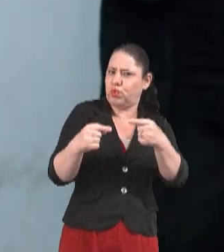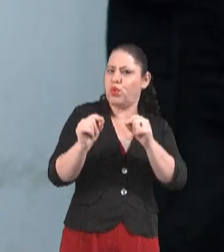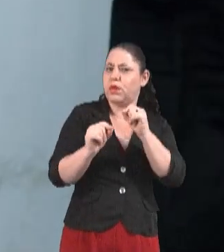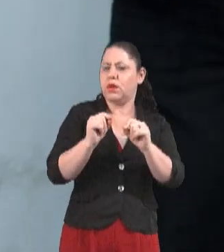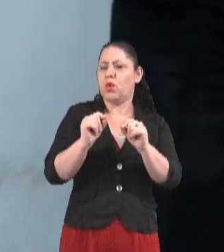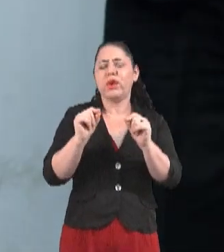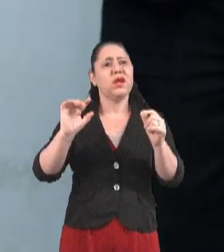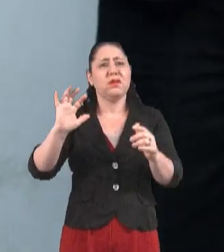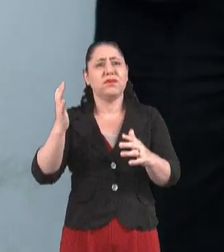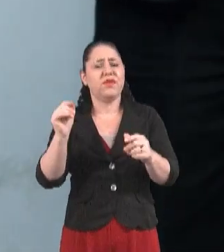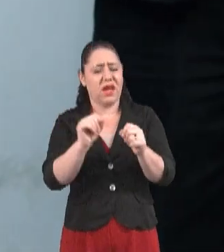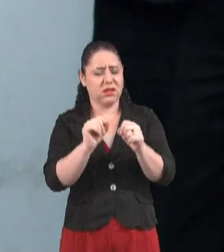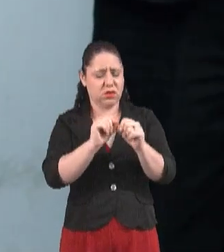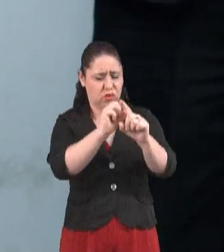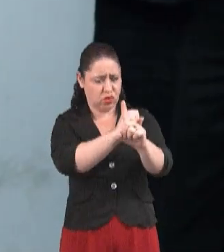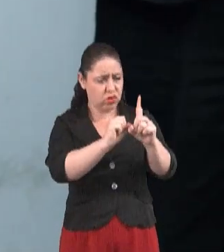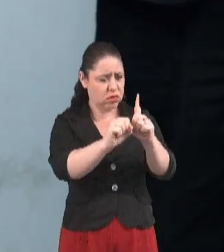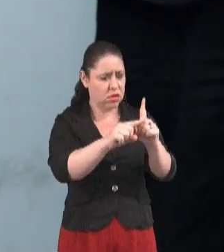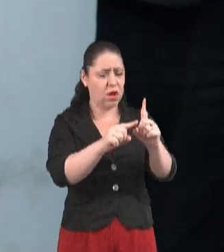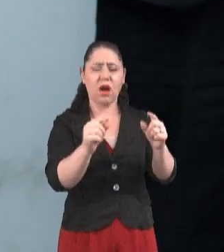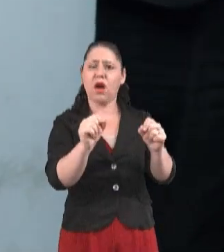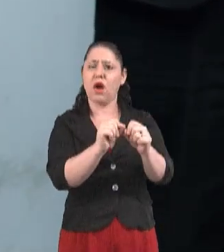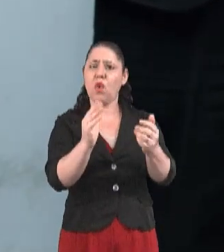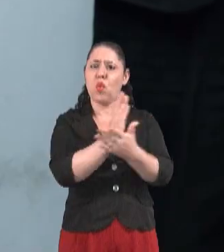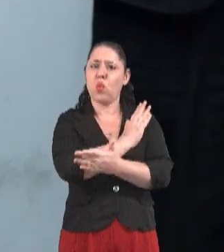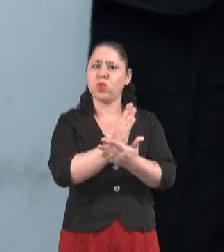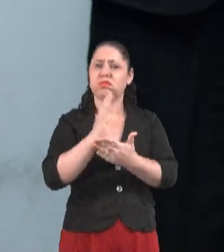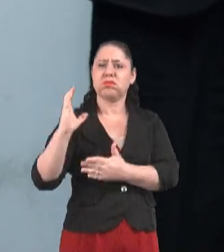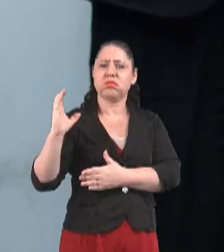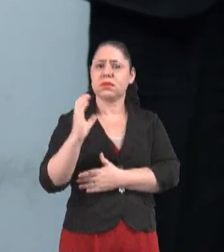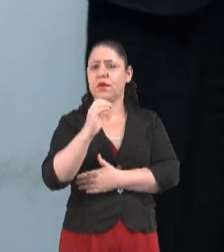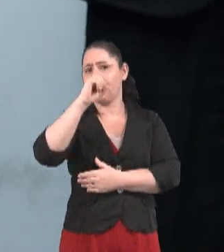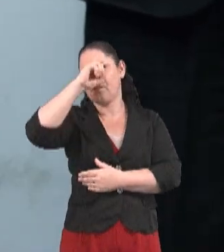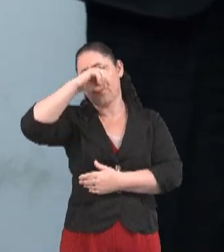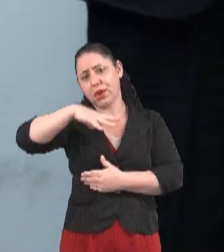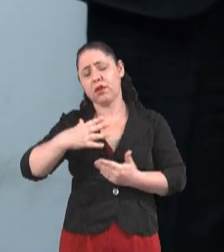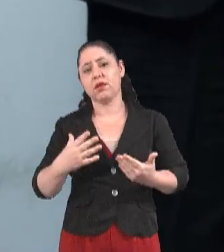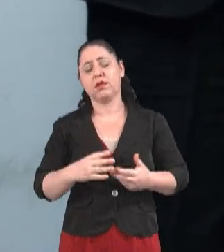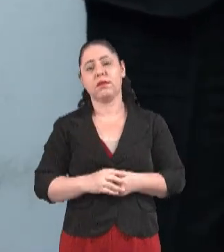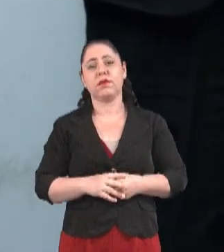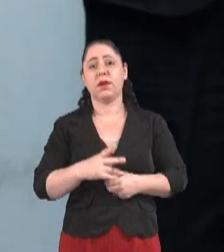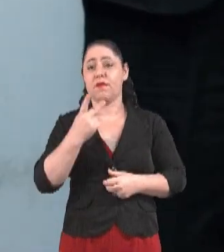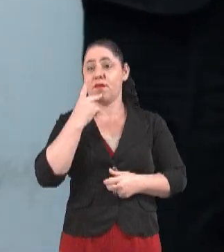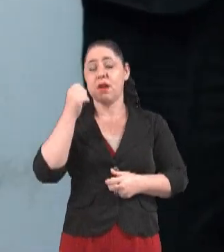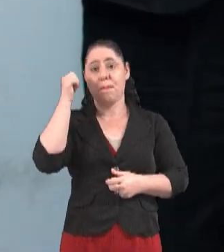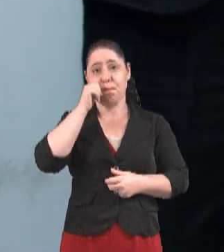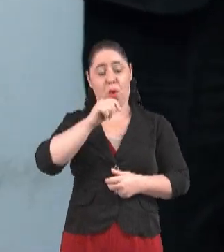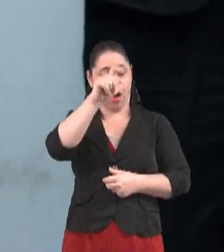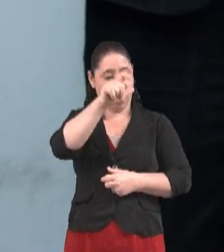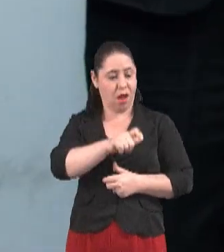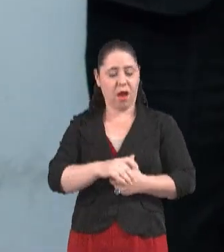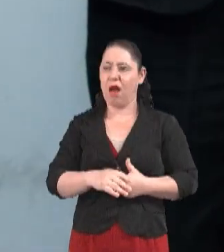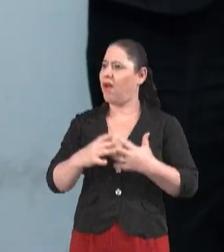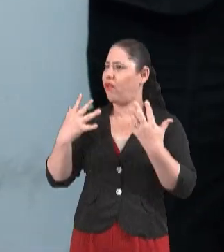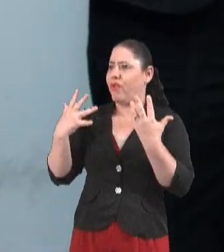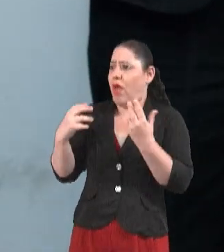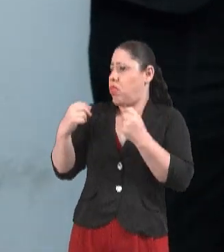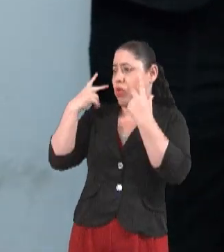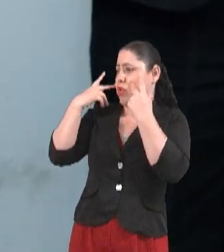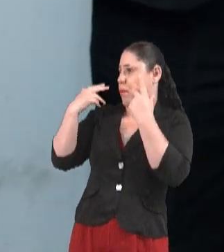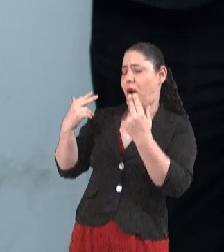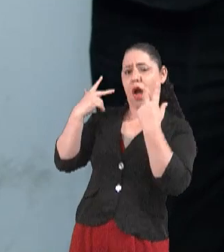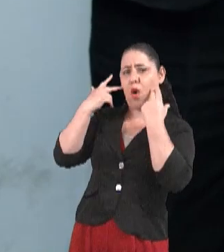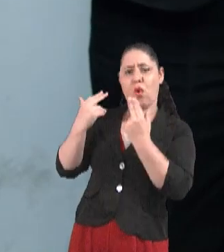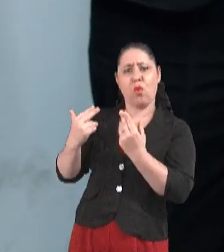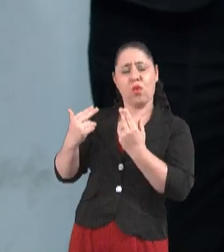que leva a sociedade a esses absurdos de violência. A senhora fala aqui de uma mulher que aceita isso com